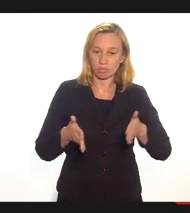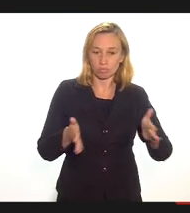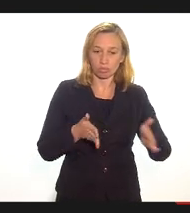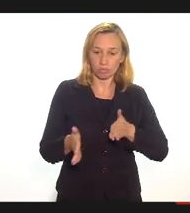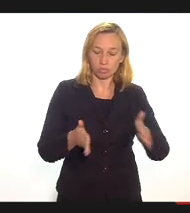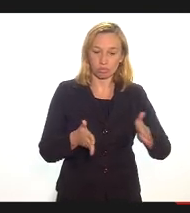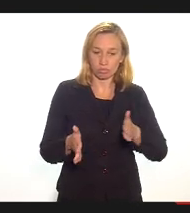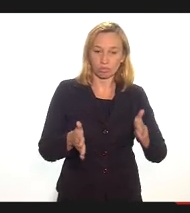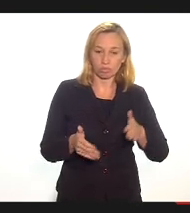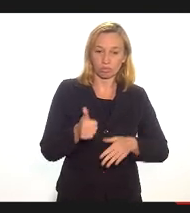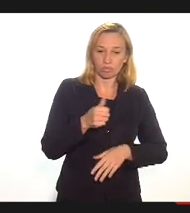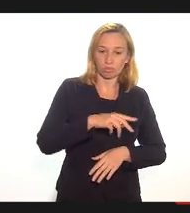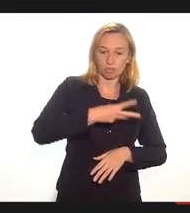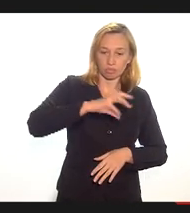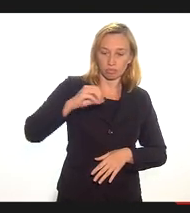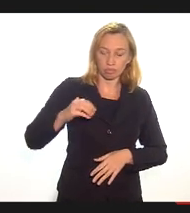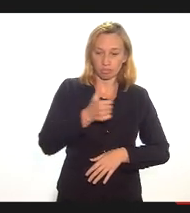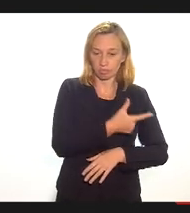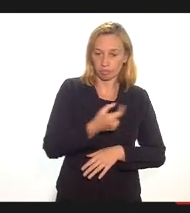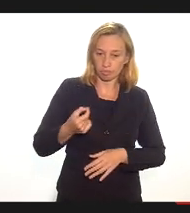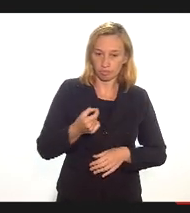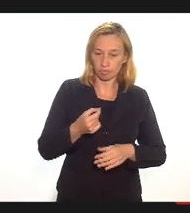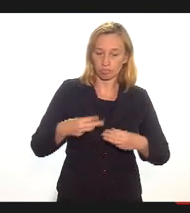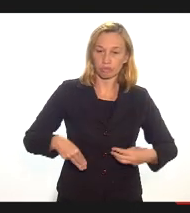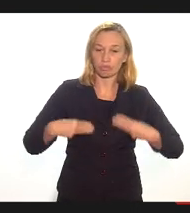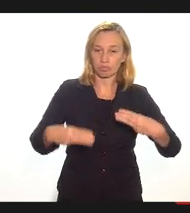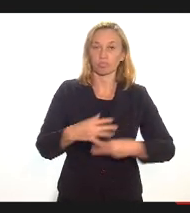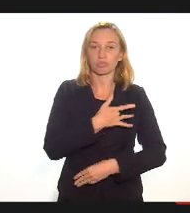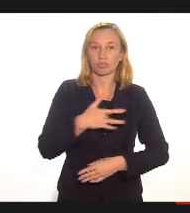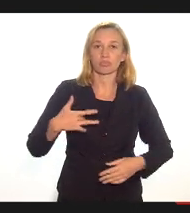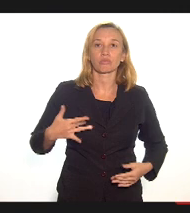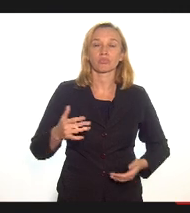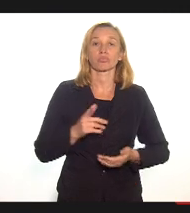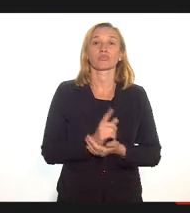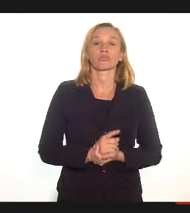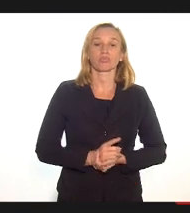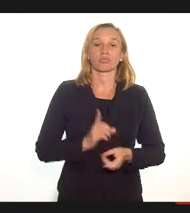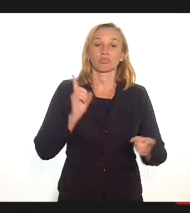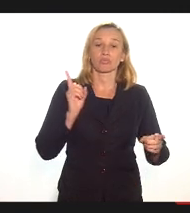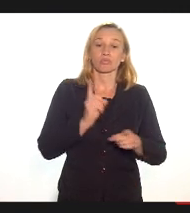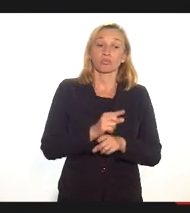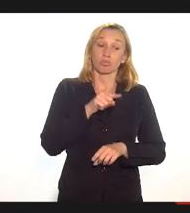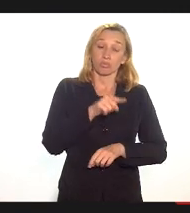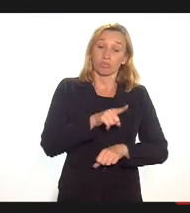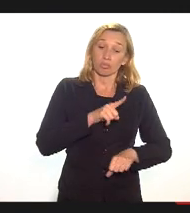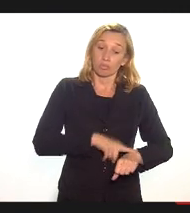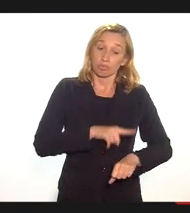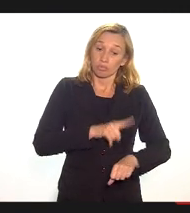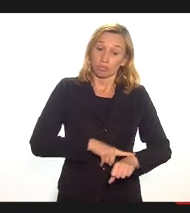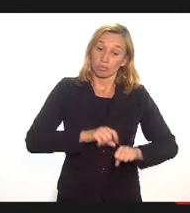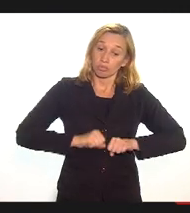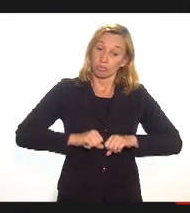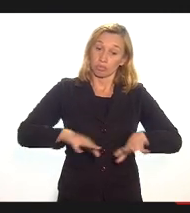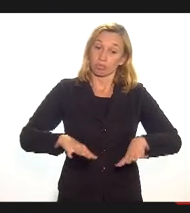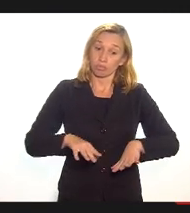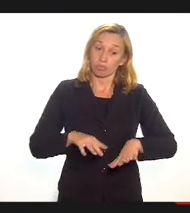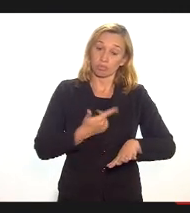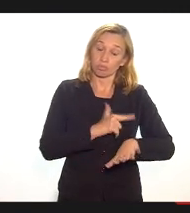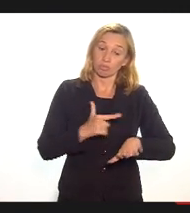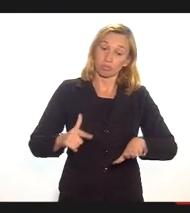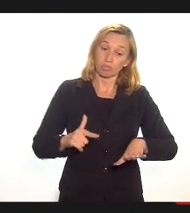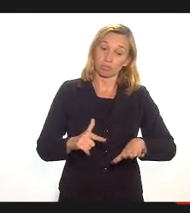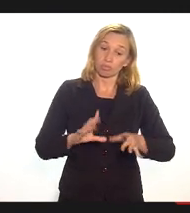março de 2020, o Ministério da Saúde descobriu, naquele momento, em plena pandemia, que ele não